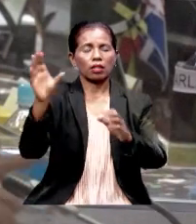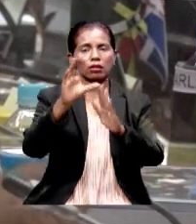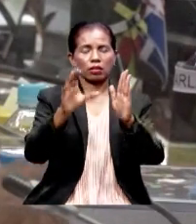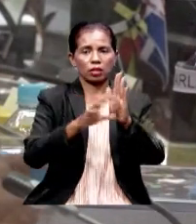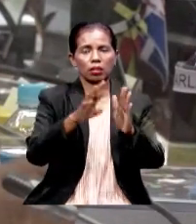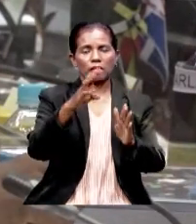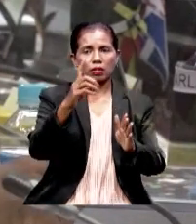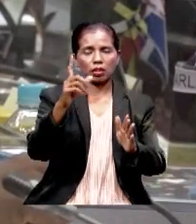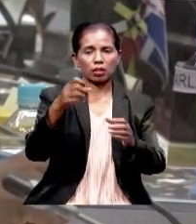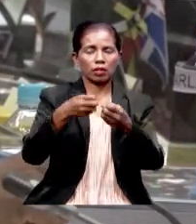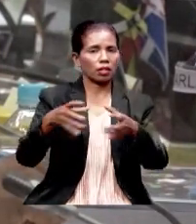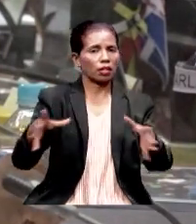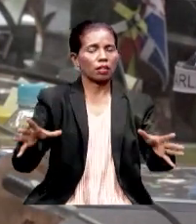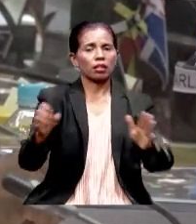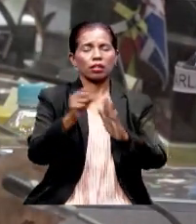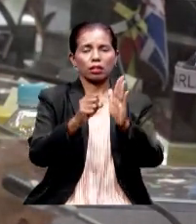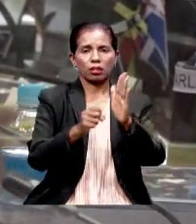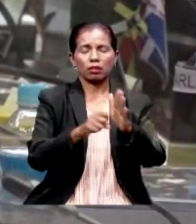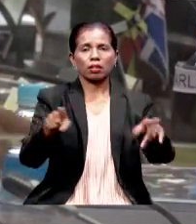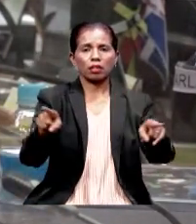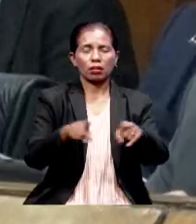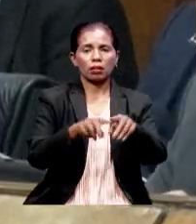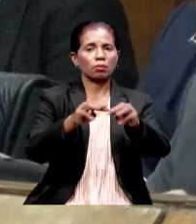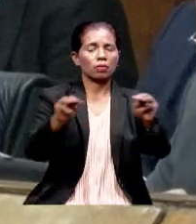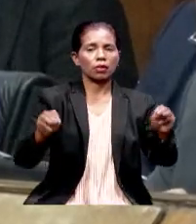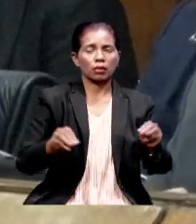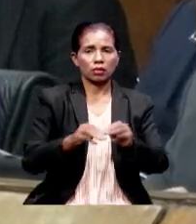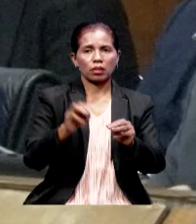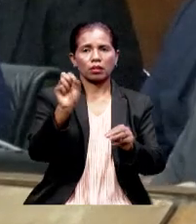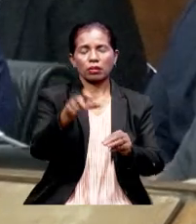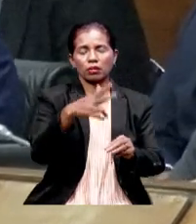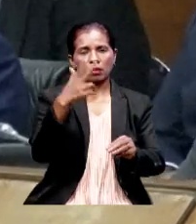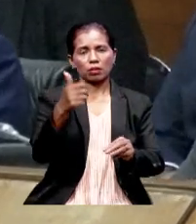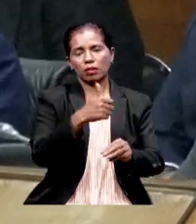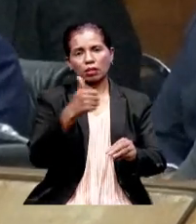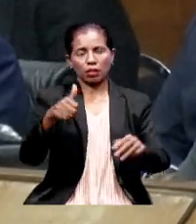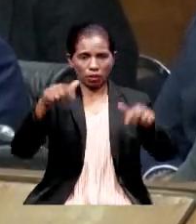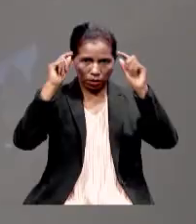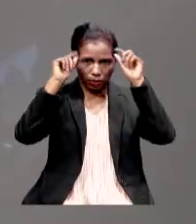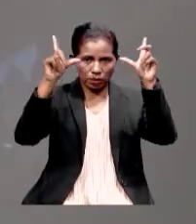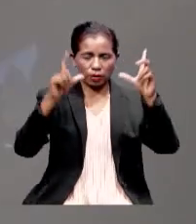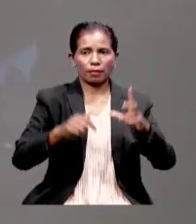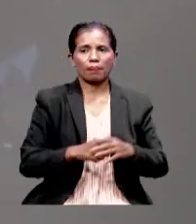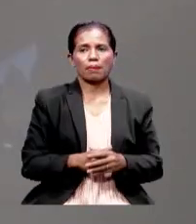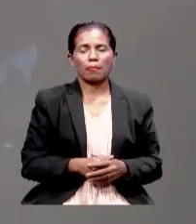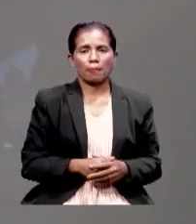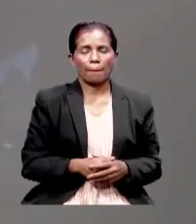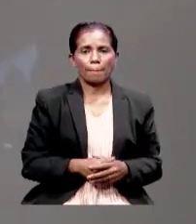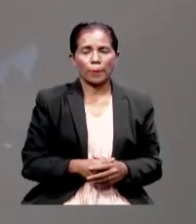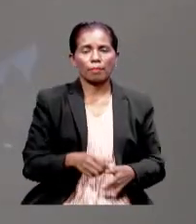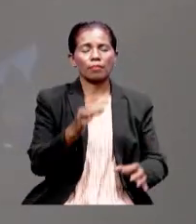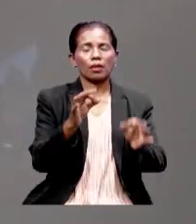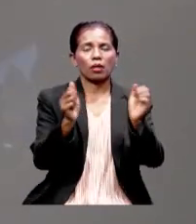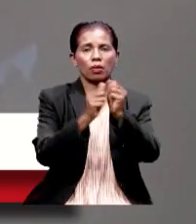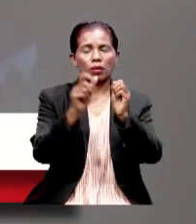Arteli sei lacon no Estatuto Reua sai anesan ao município Sanulu Resin Rua Seluk e a Timor-Leste. Mas a introdução